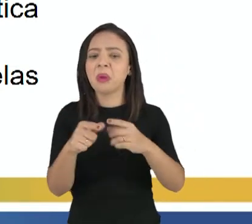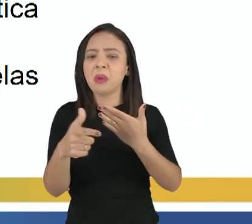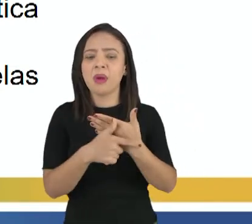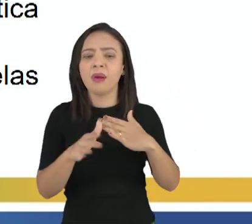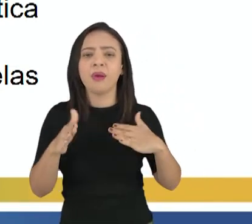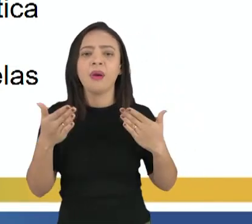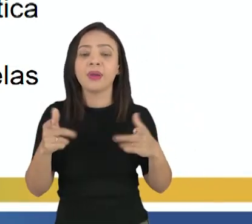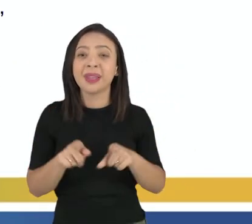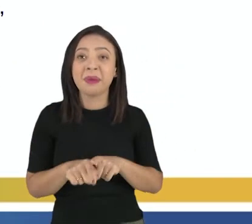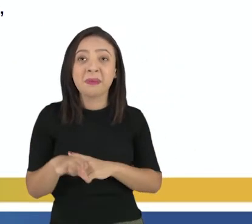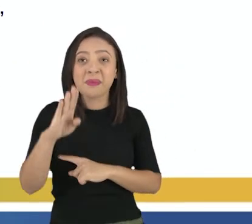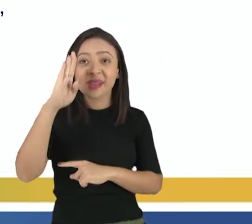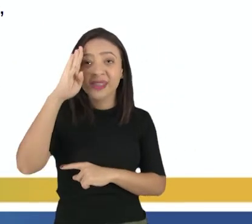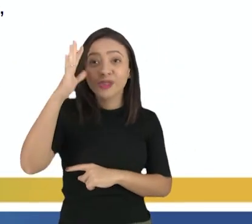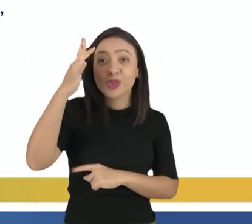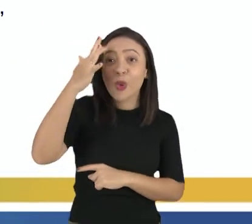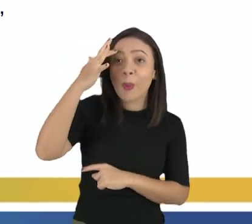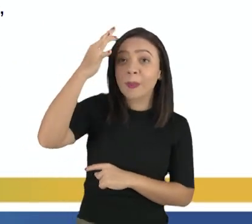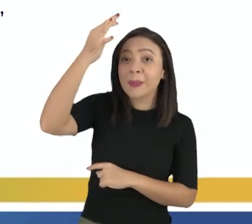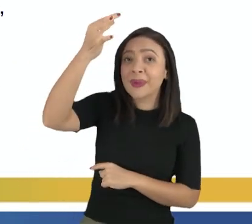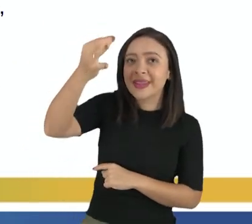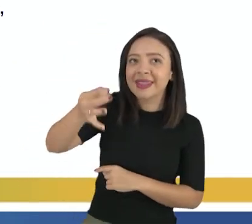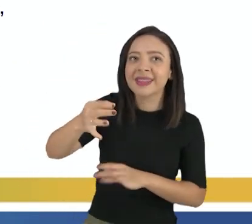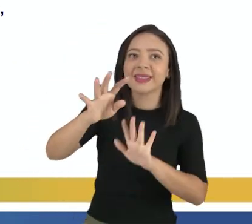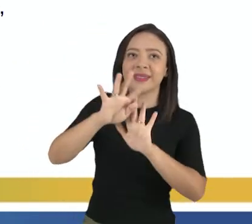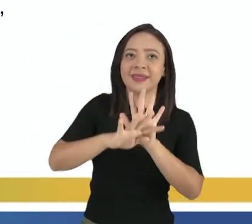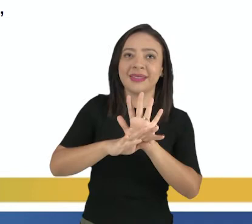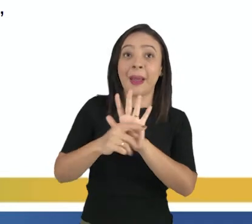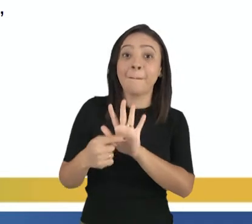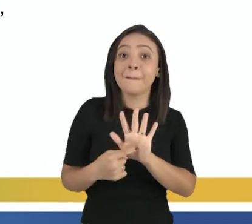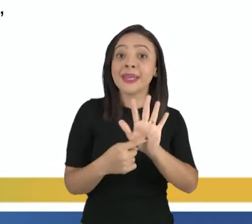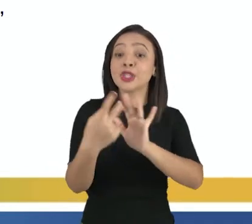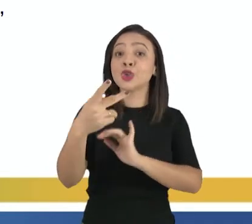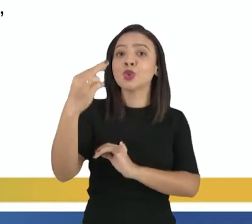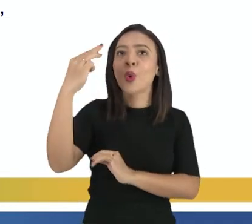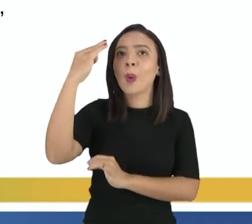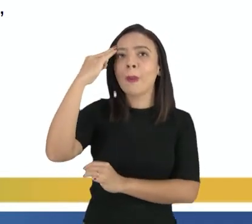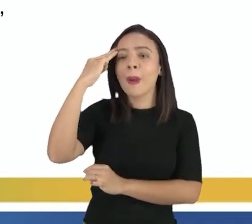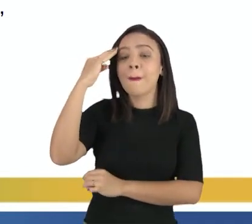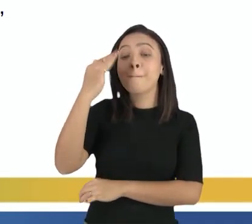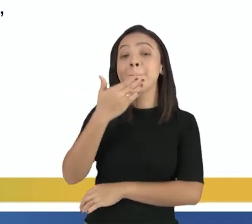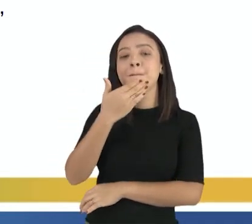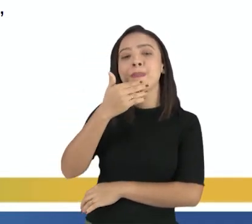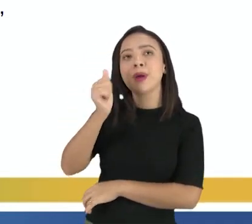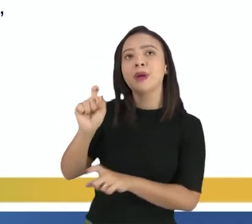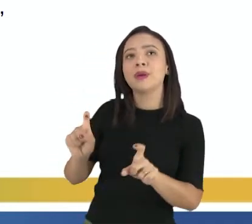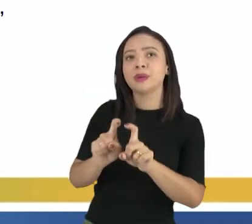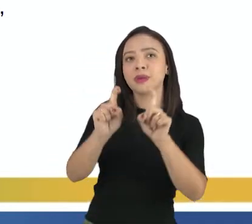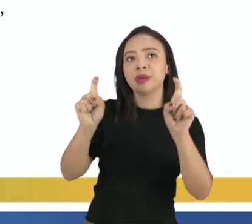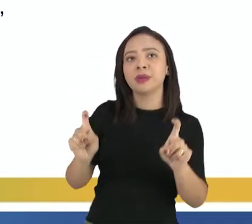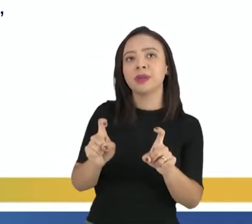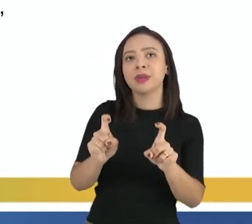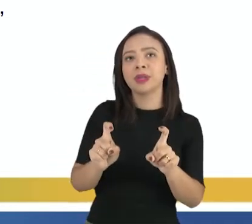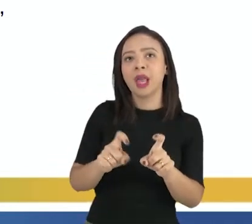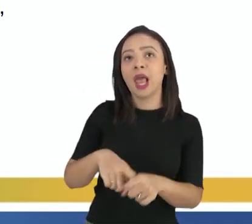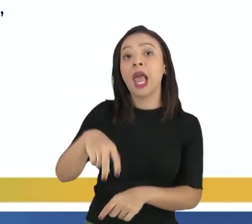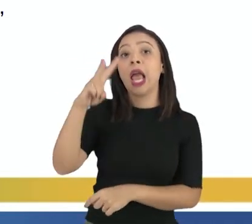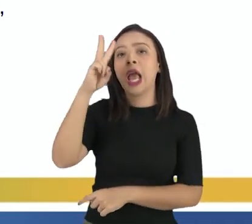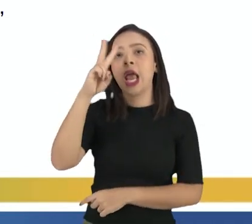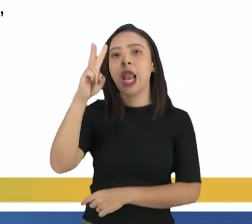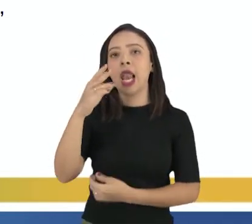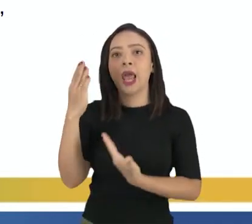e principalmente interpretar aqui, ó. Mostre que sua memória é melhor do que a de computador e guarde essa